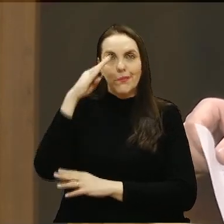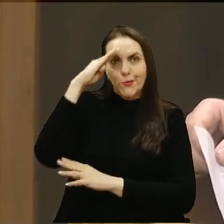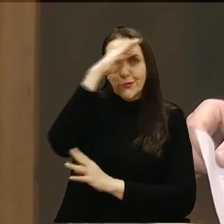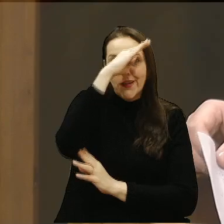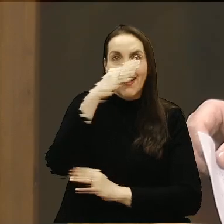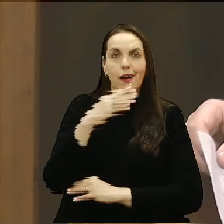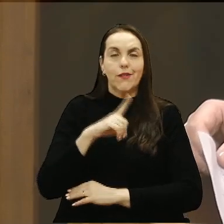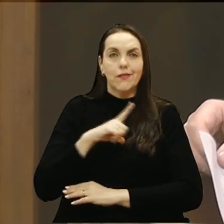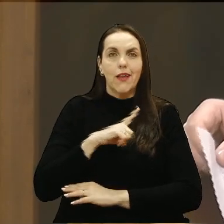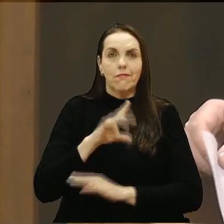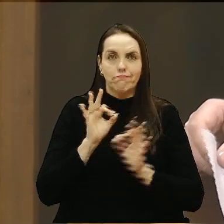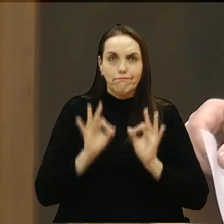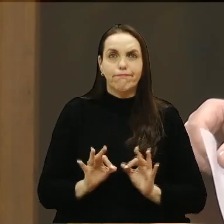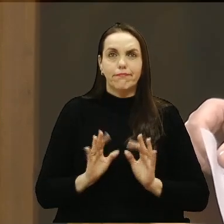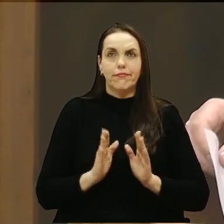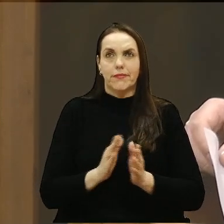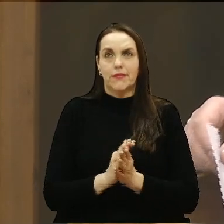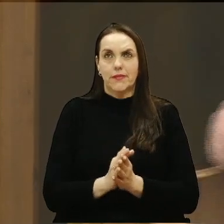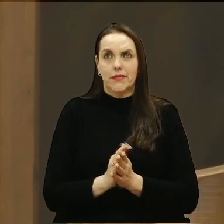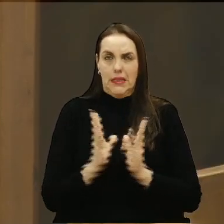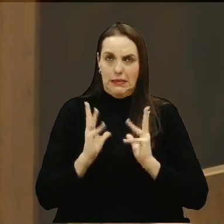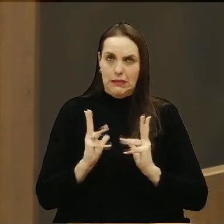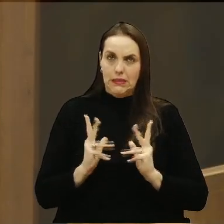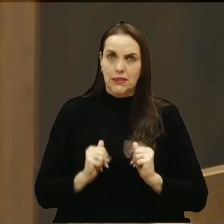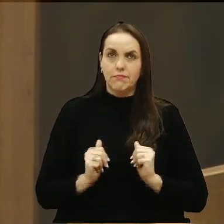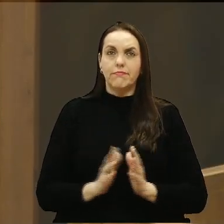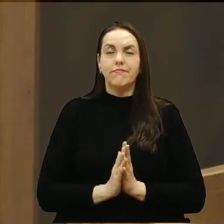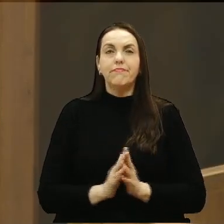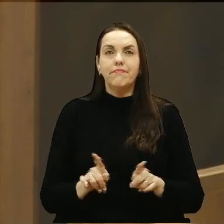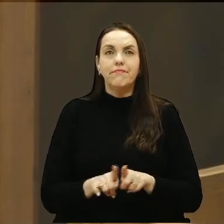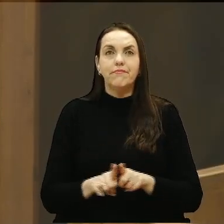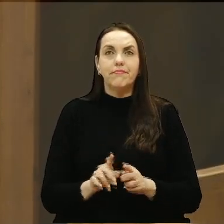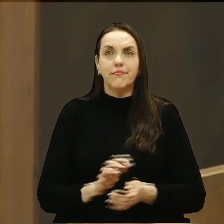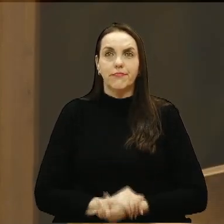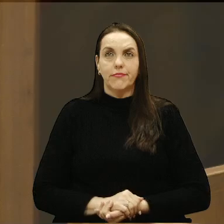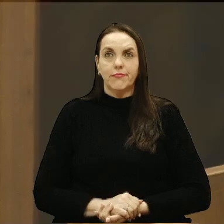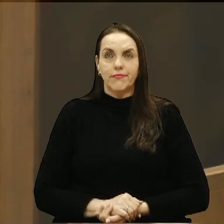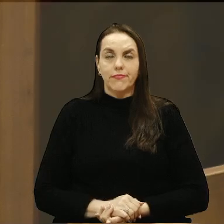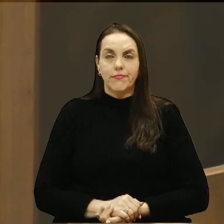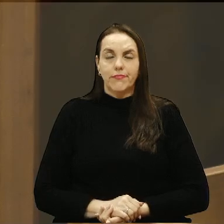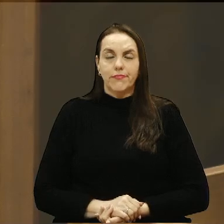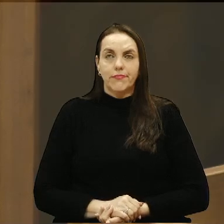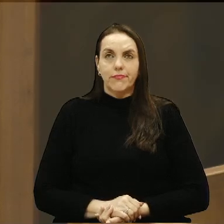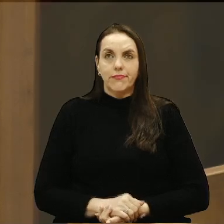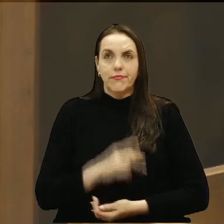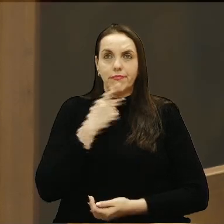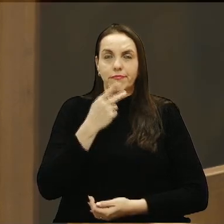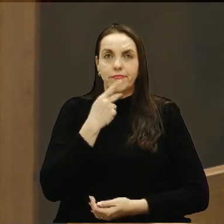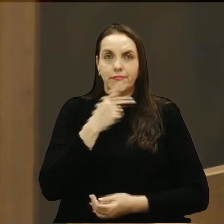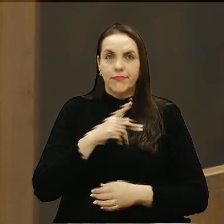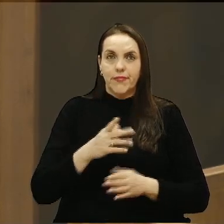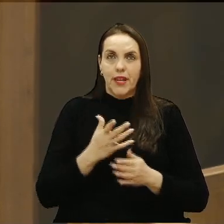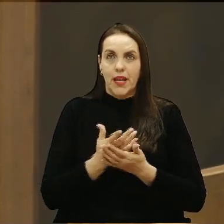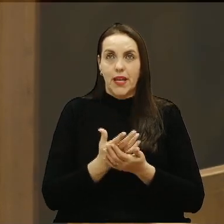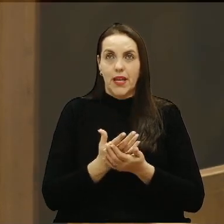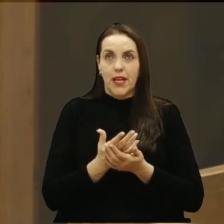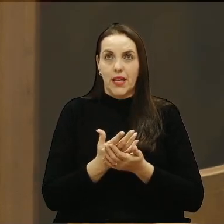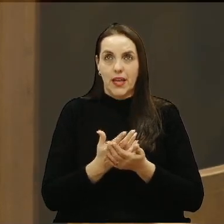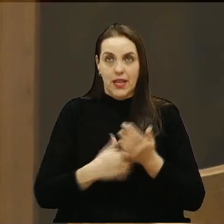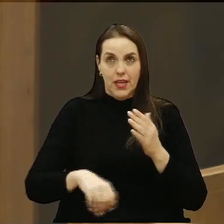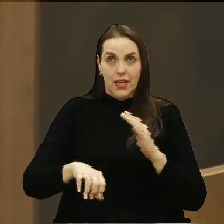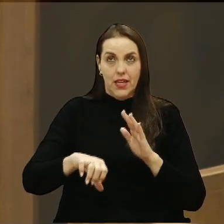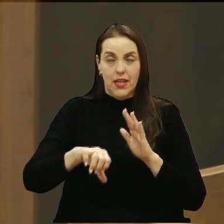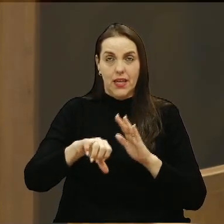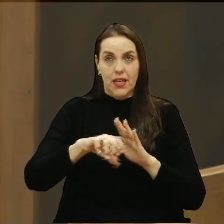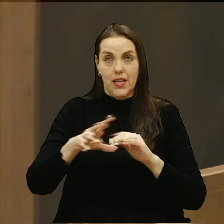tem conduta. Ilibada, inclusive, né? Então, assim, aí alguém vem falar dos crimes do colarinho branco, e me permita